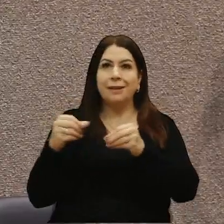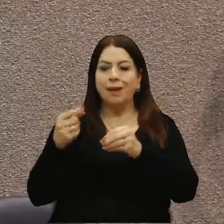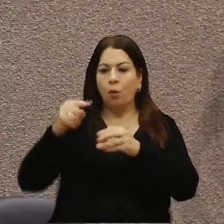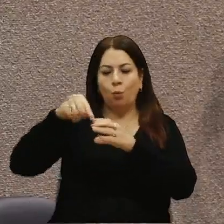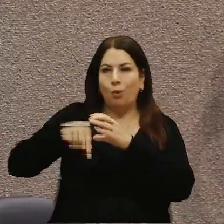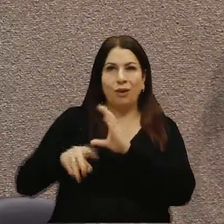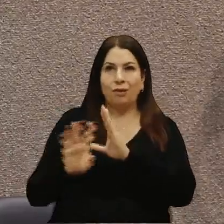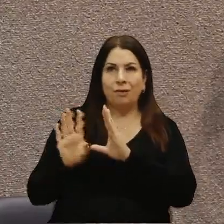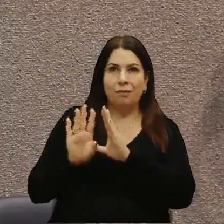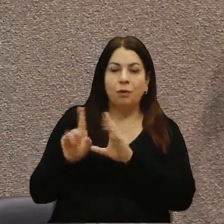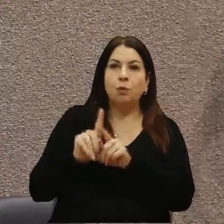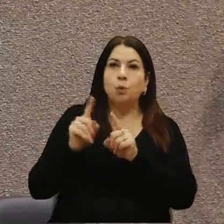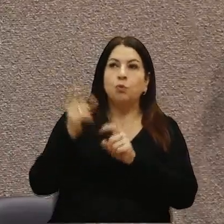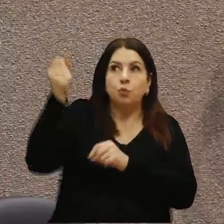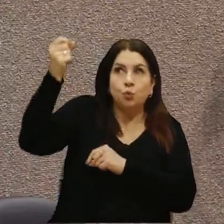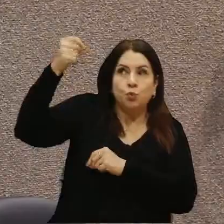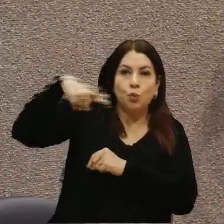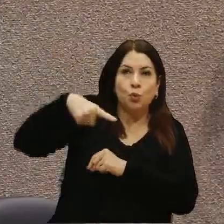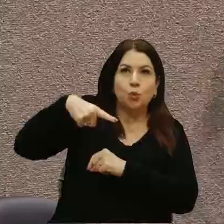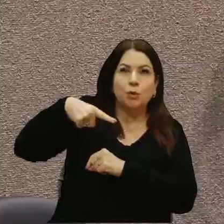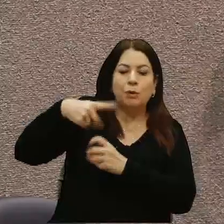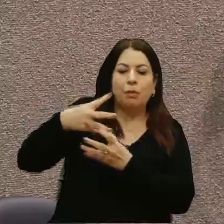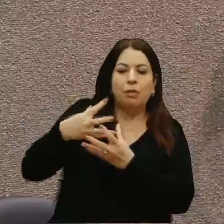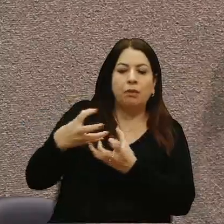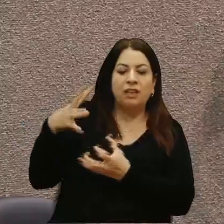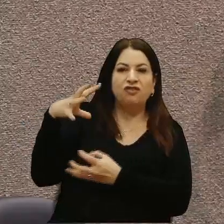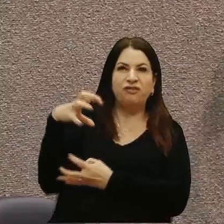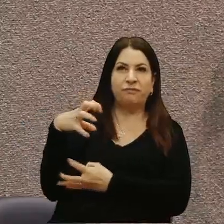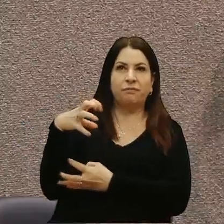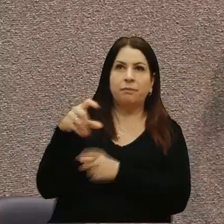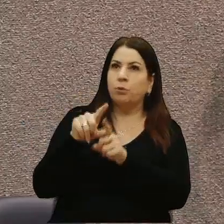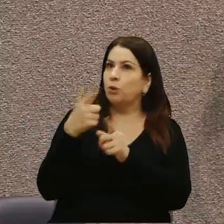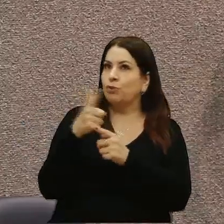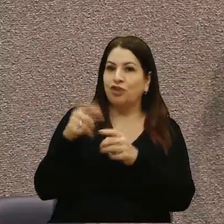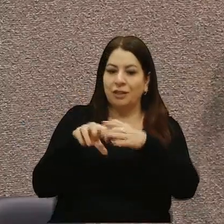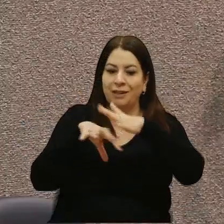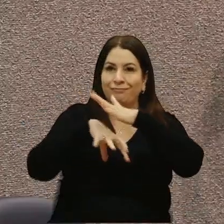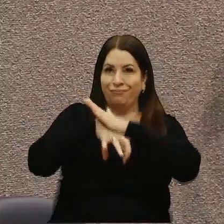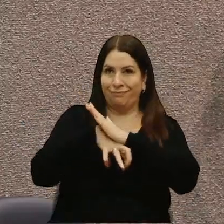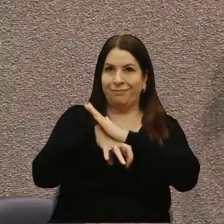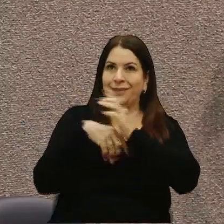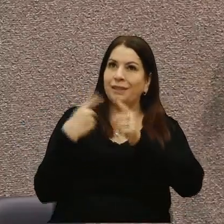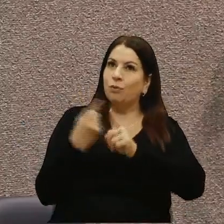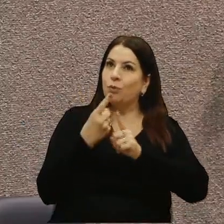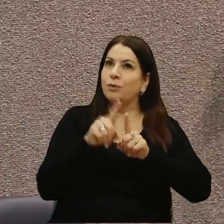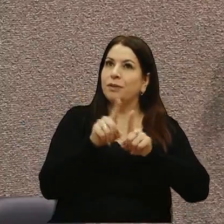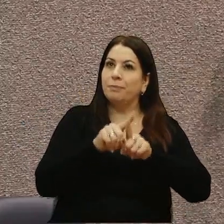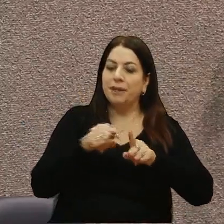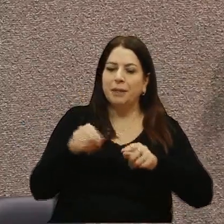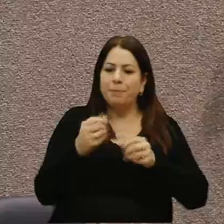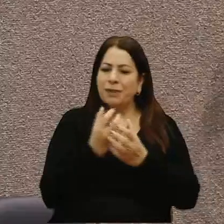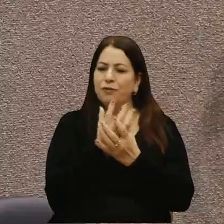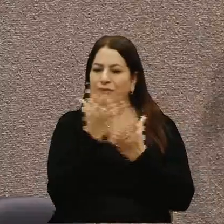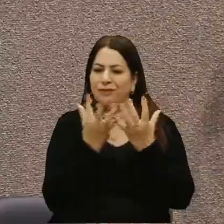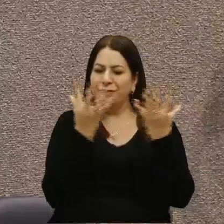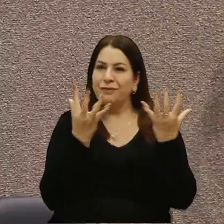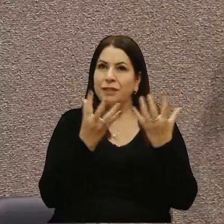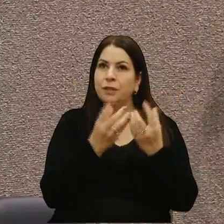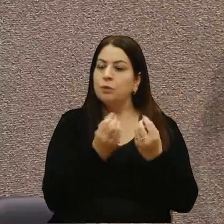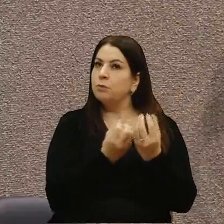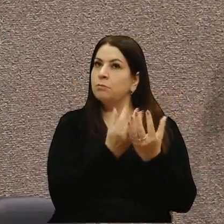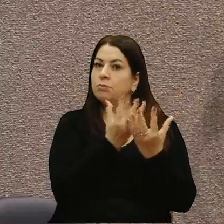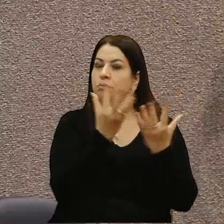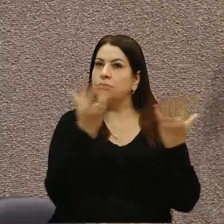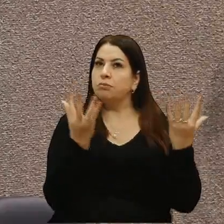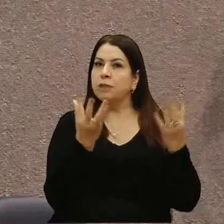profunda. Mas quando saiu o sol, queimaram-se e secaram, por não terem raiz. Outras ainda caíram no meio de espinhos, e os espinhos cresceram